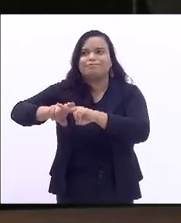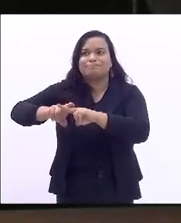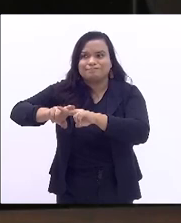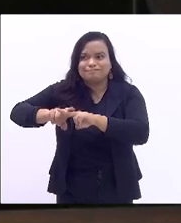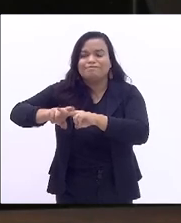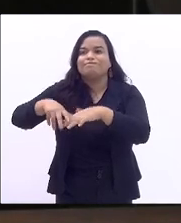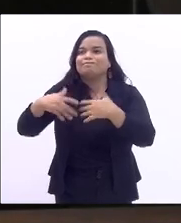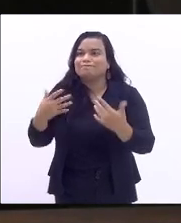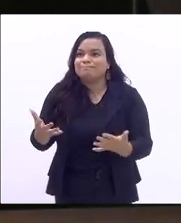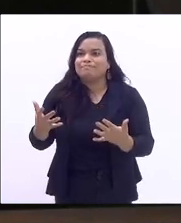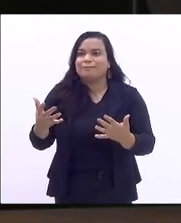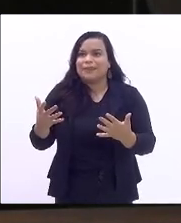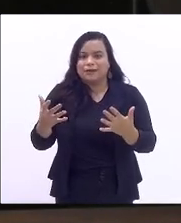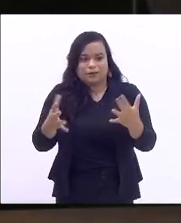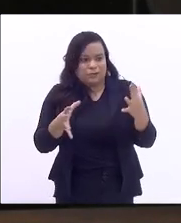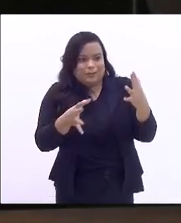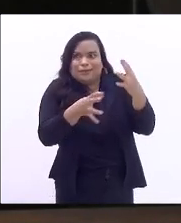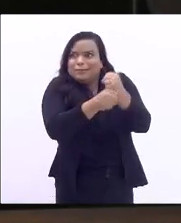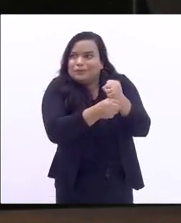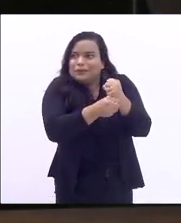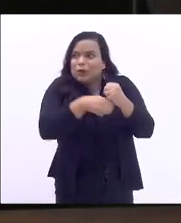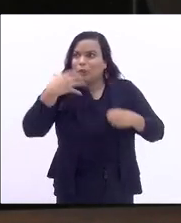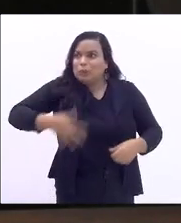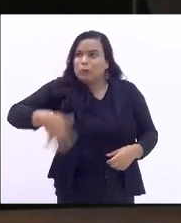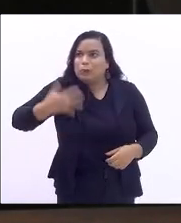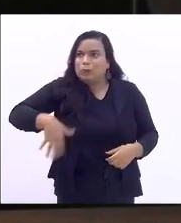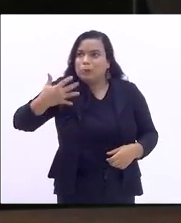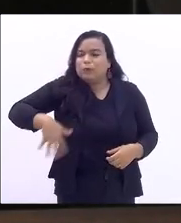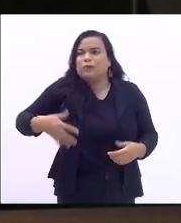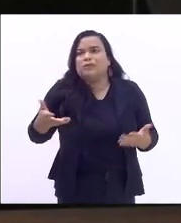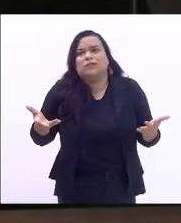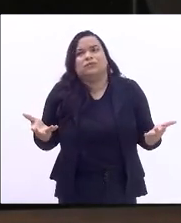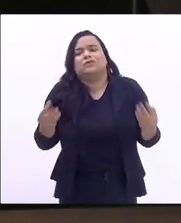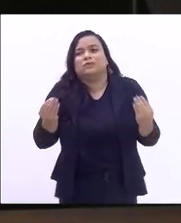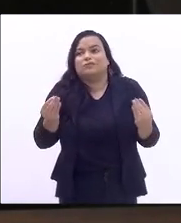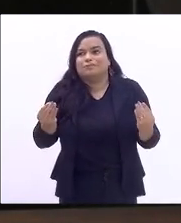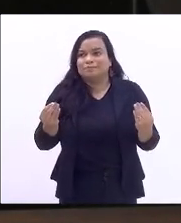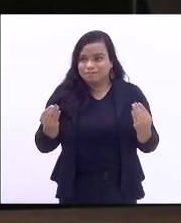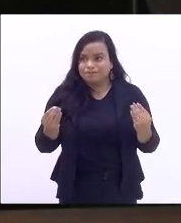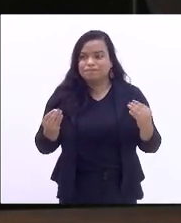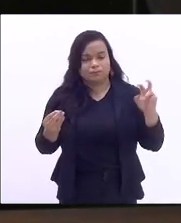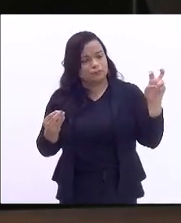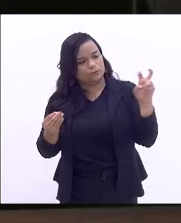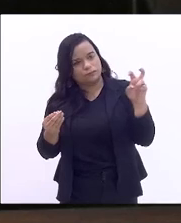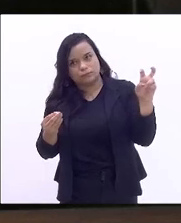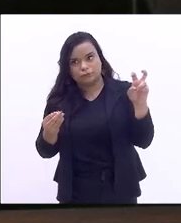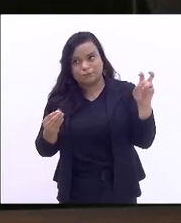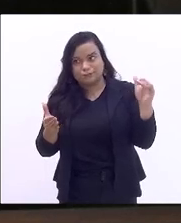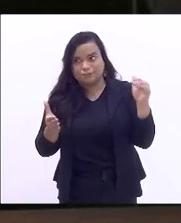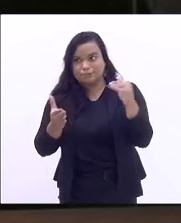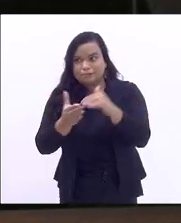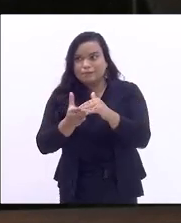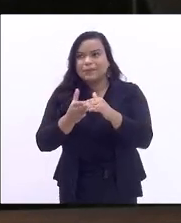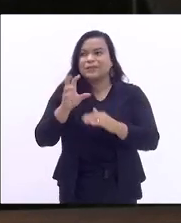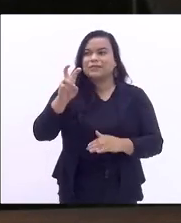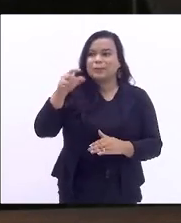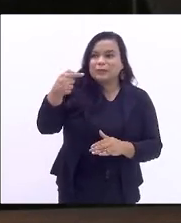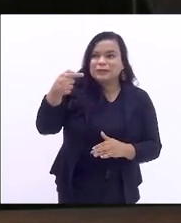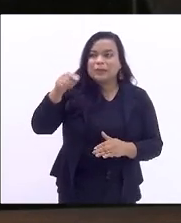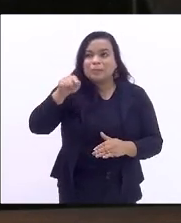brigar contra os números um desses 55 56